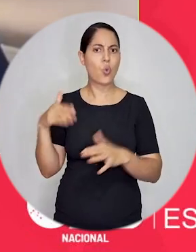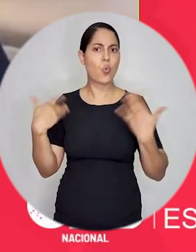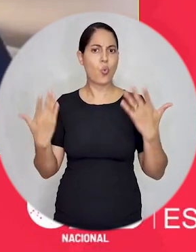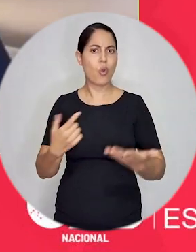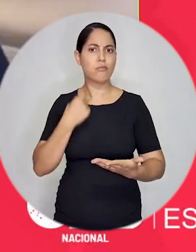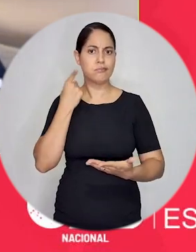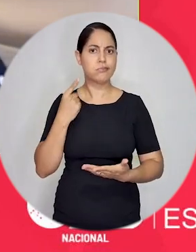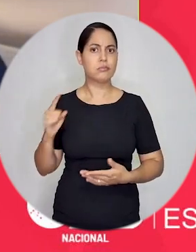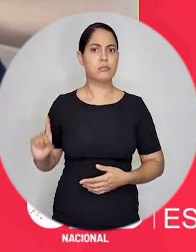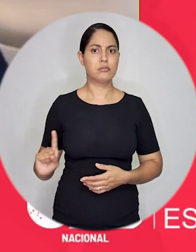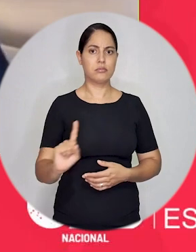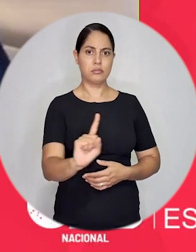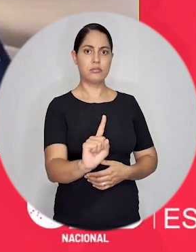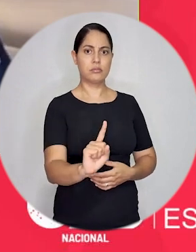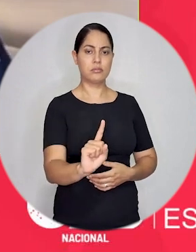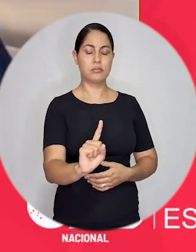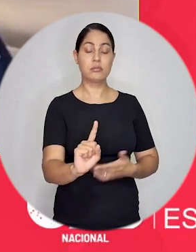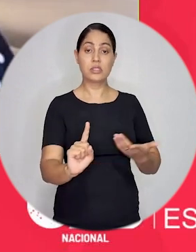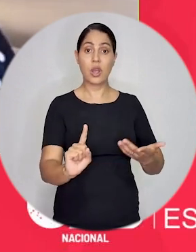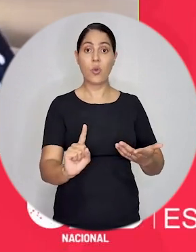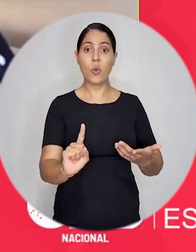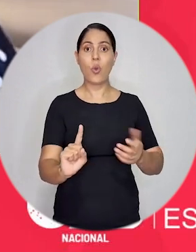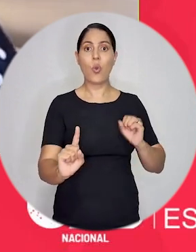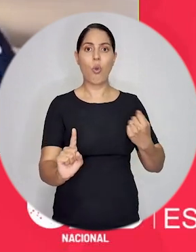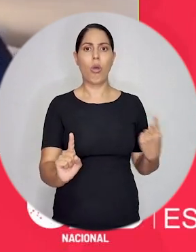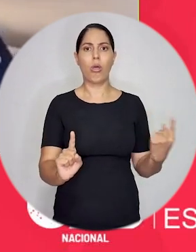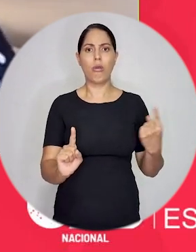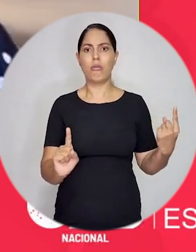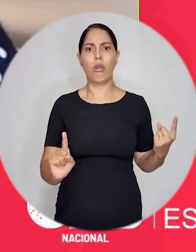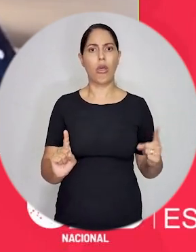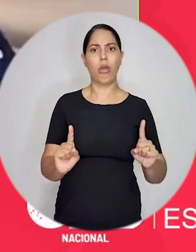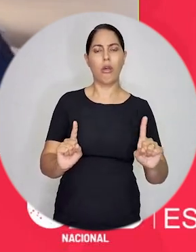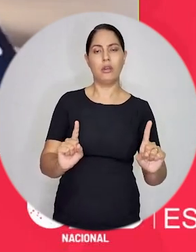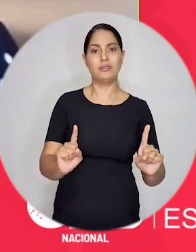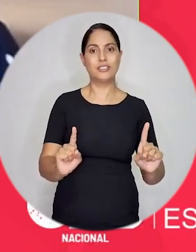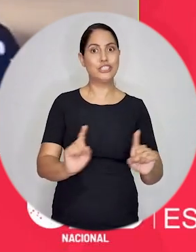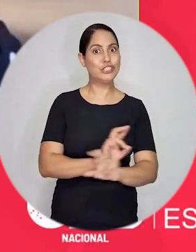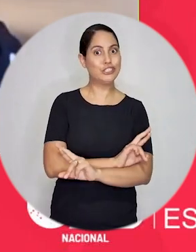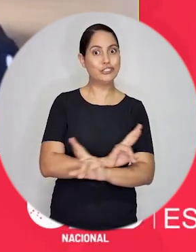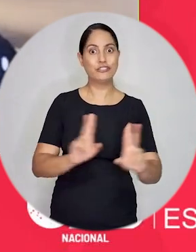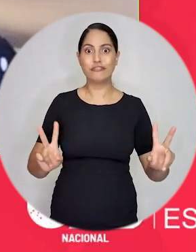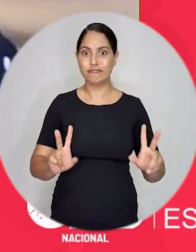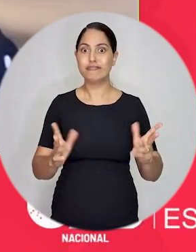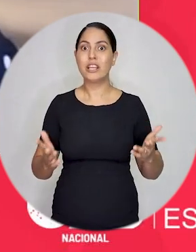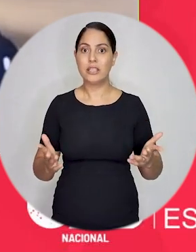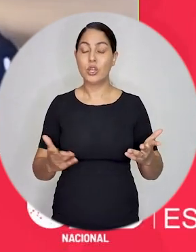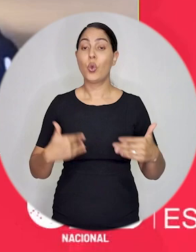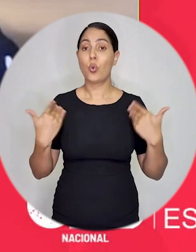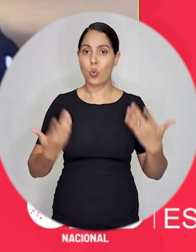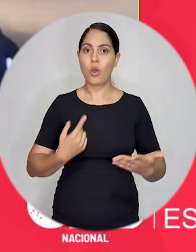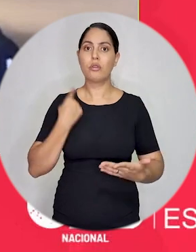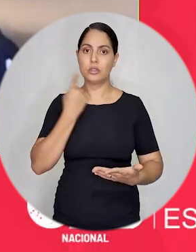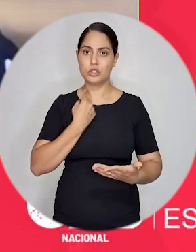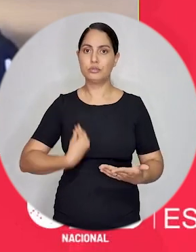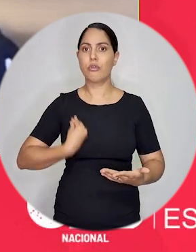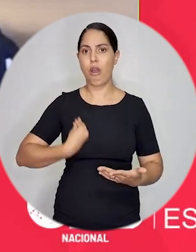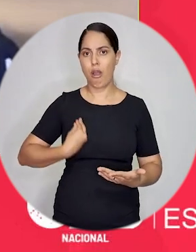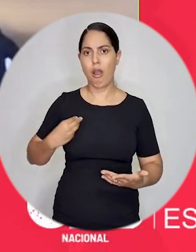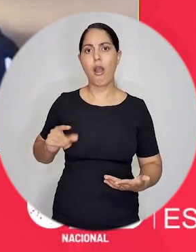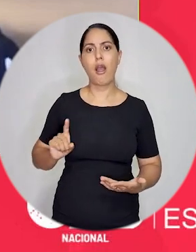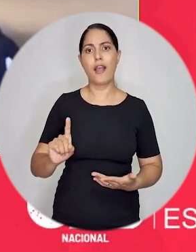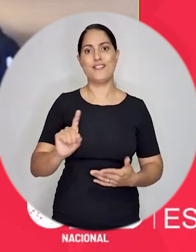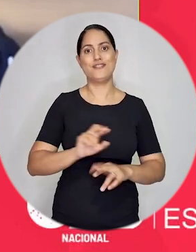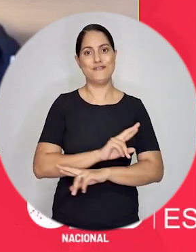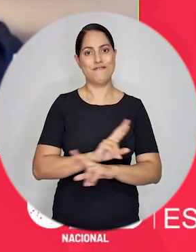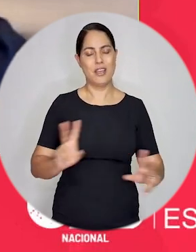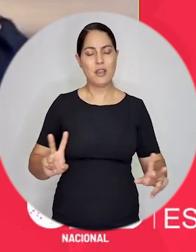de um advogado e de uma advogada, e quando comparece sozinho ou sozinha para buscar ali uma